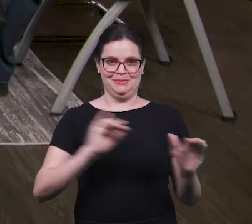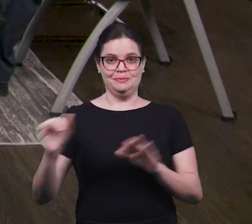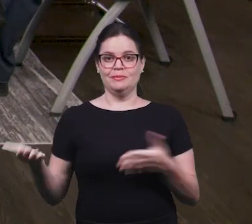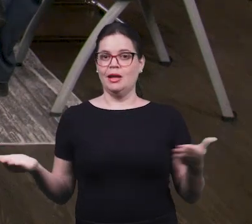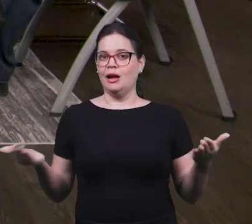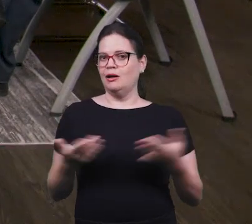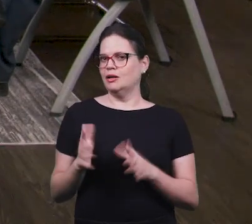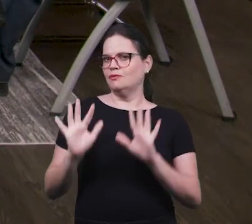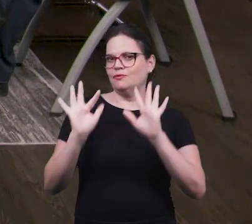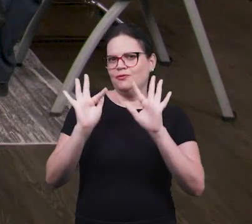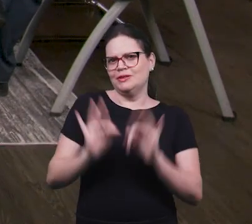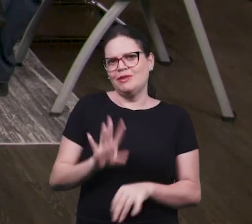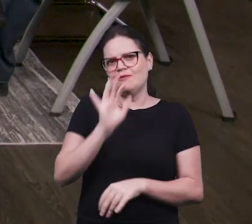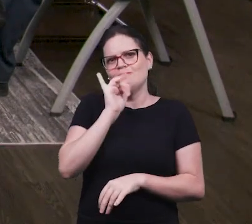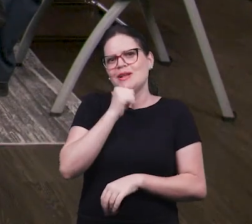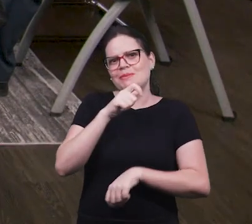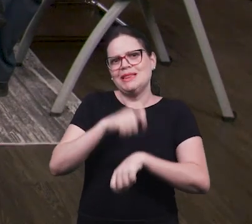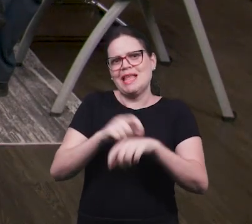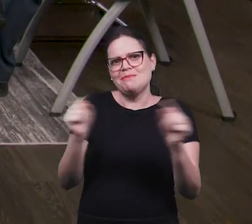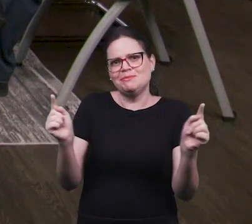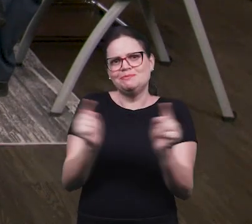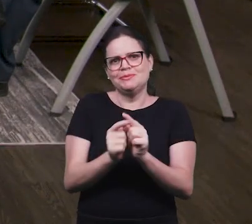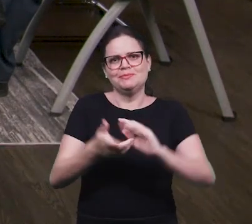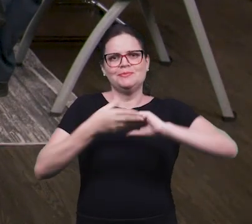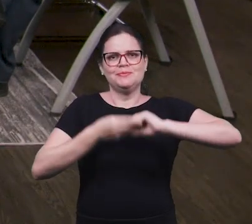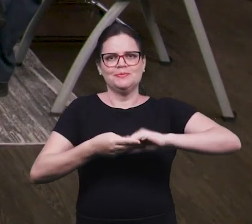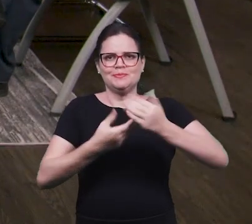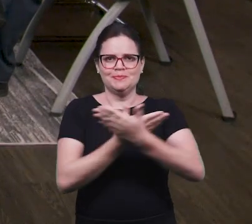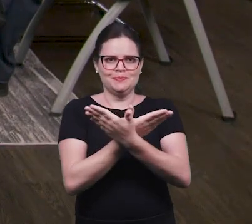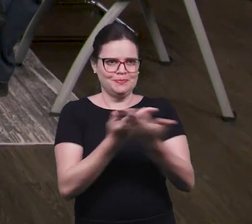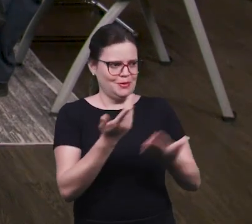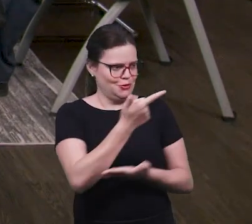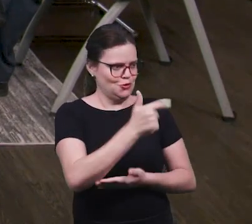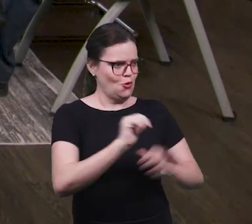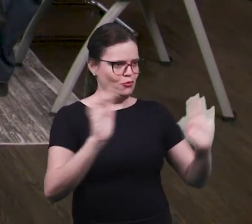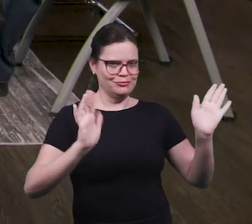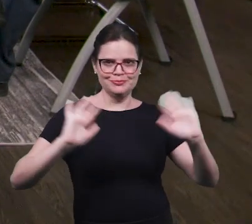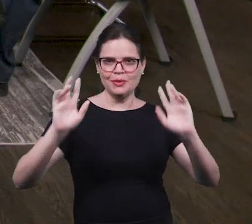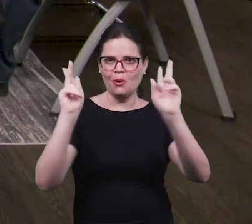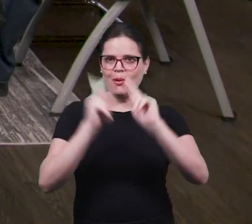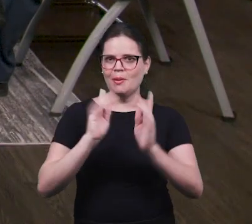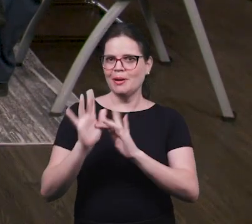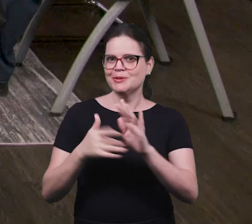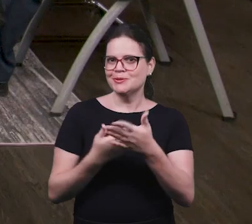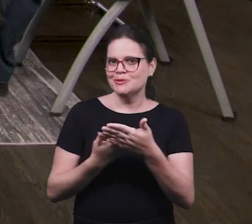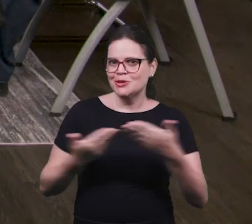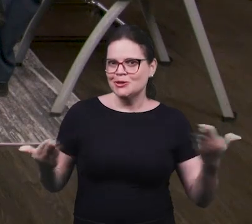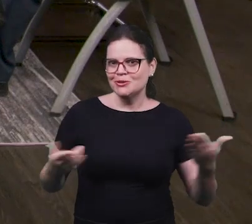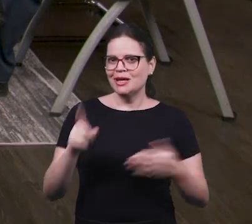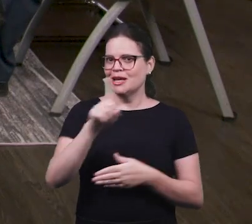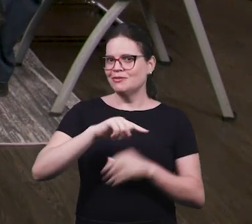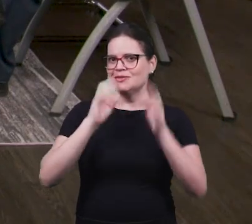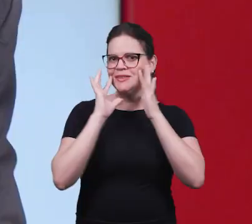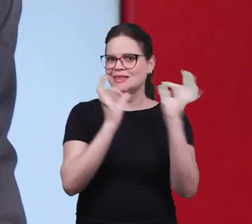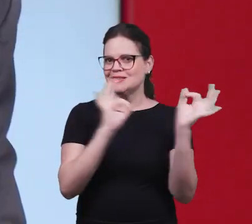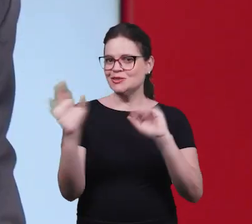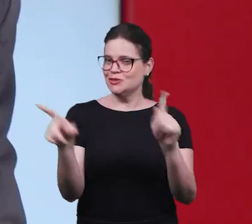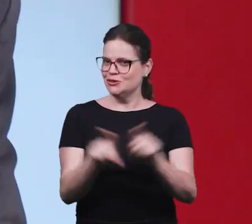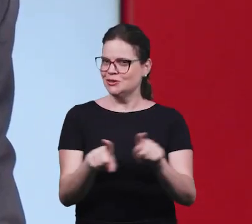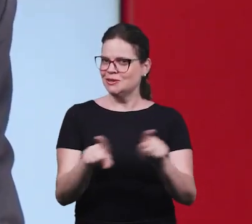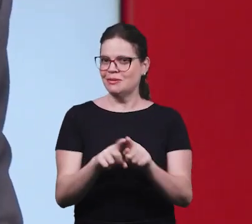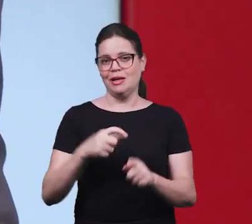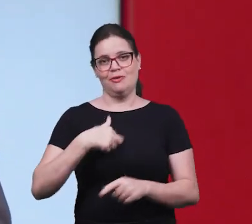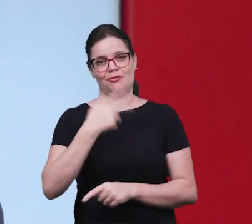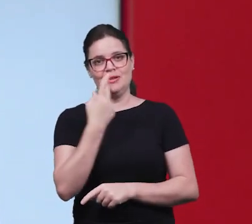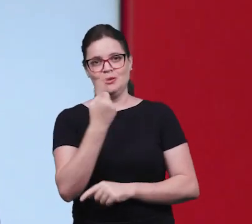dessa edição. Infelizmente o tempo acabou. Saúdo todos aqui mais uma vez. Me despeço de todos com a paz do Senhor Jesus. De você que está em casa. Eu